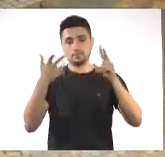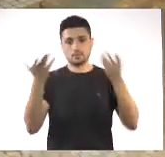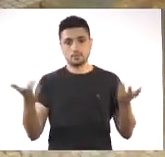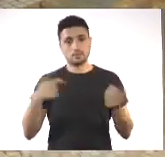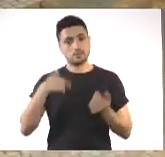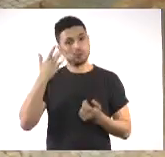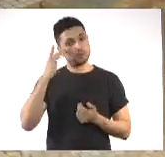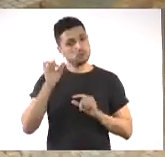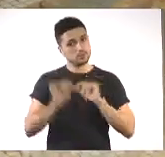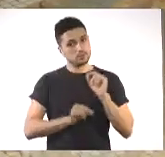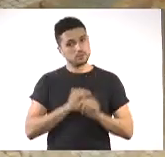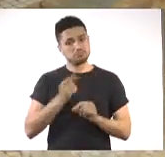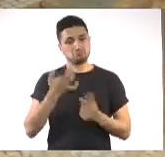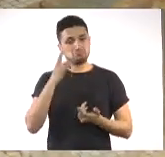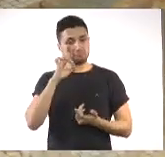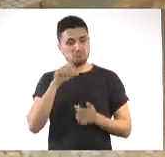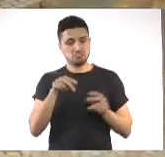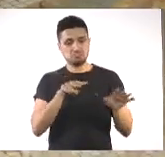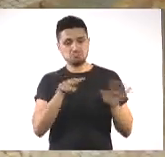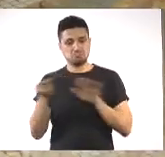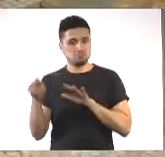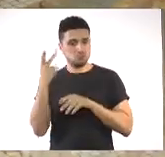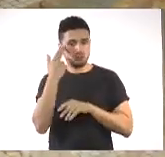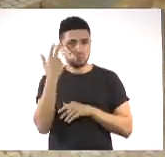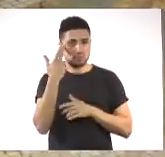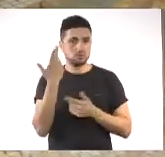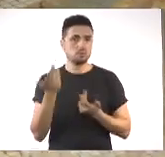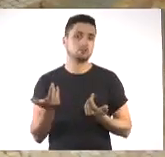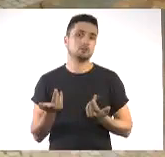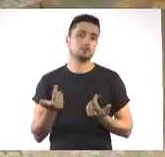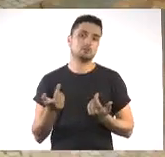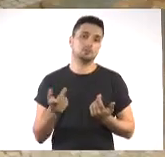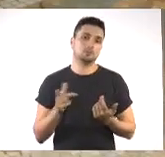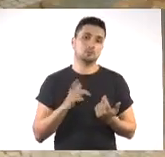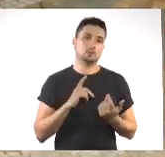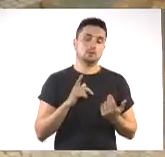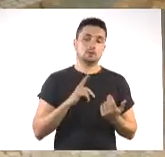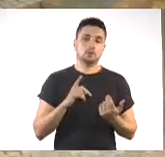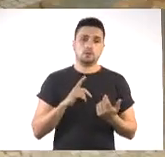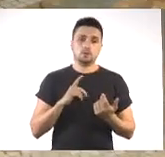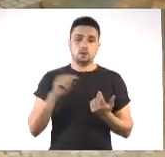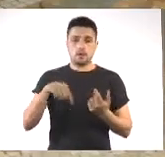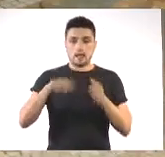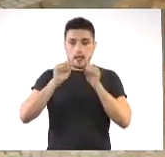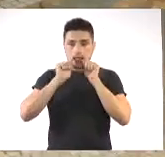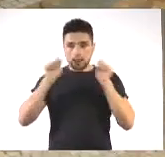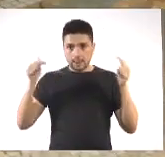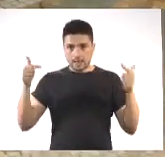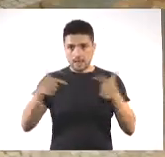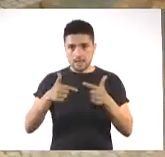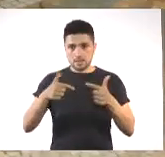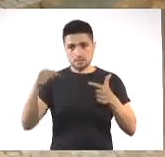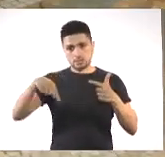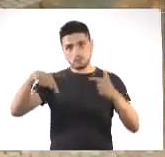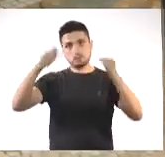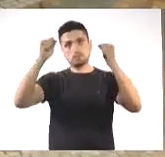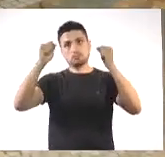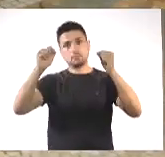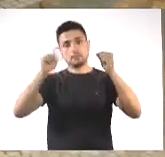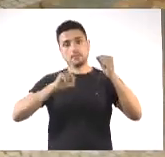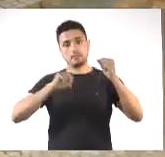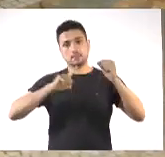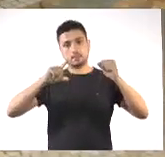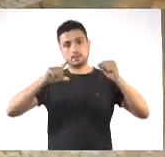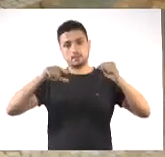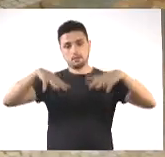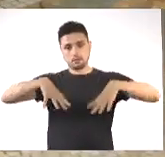dias normais, o complexo Alerge, que é composto pelo Palácio Tiradentes